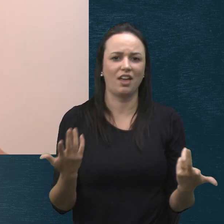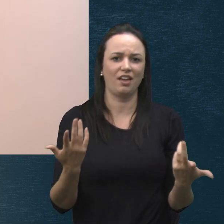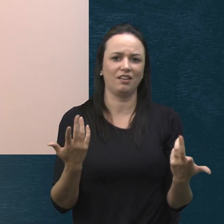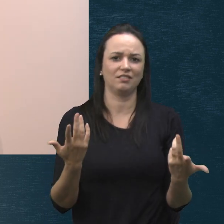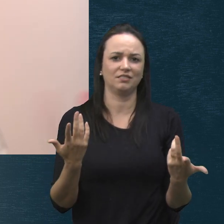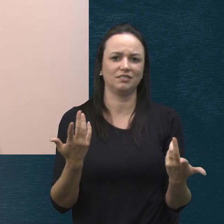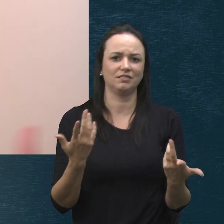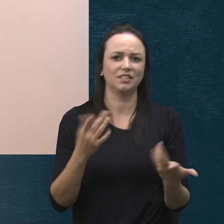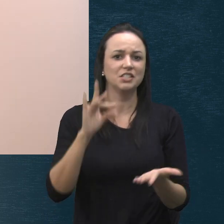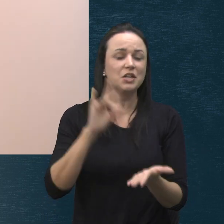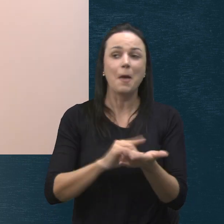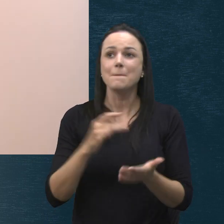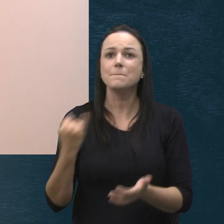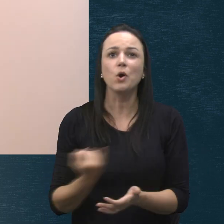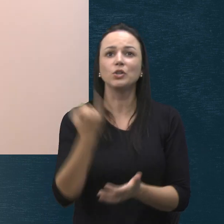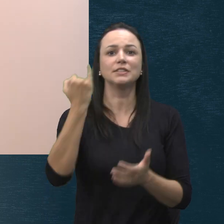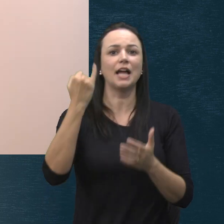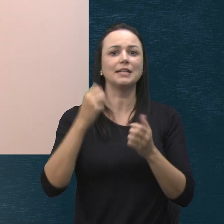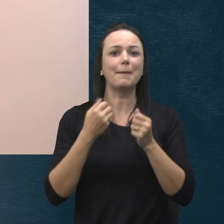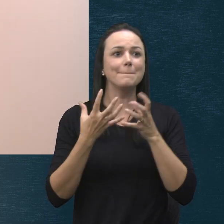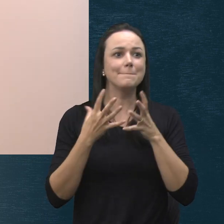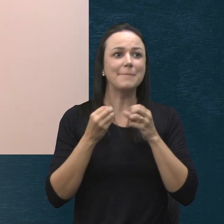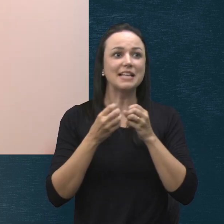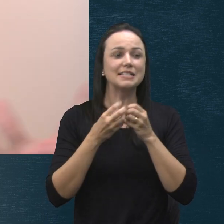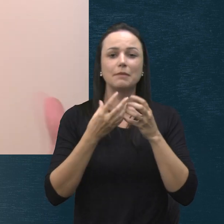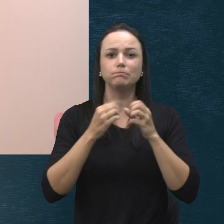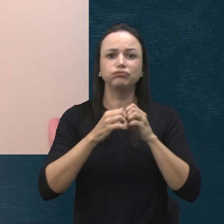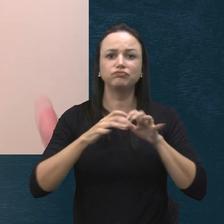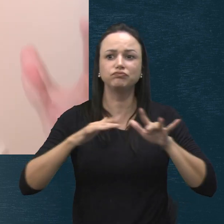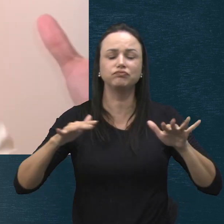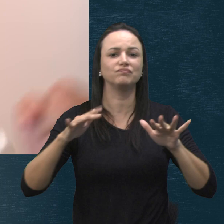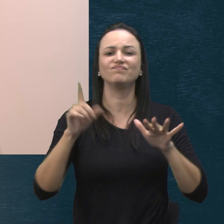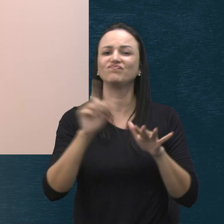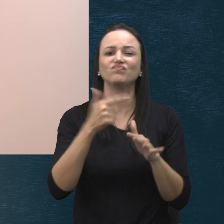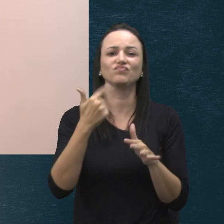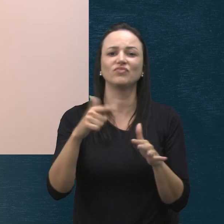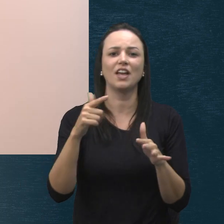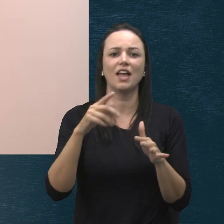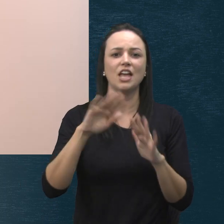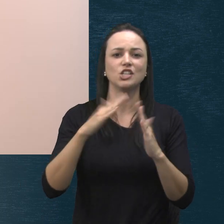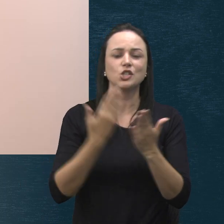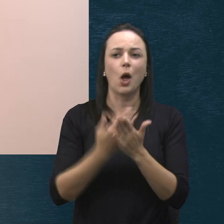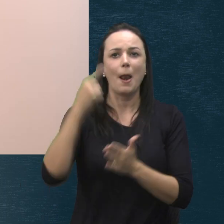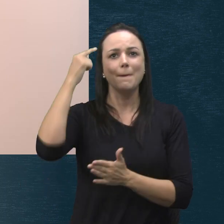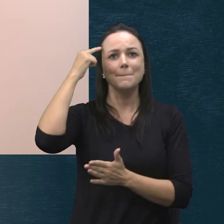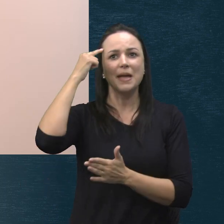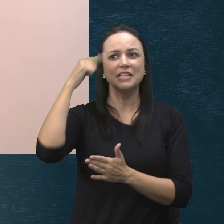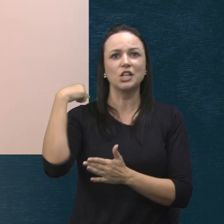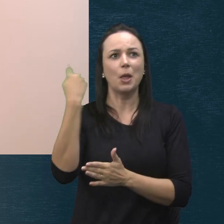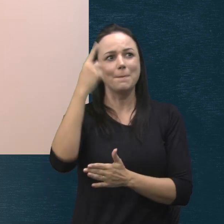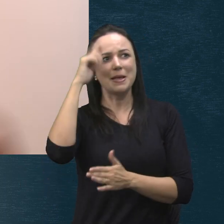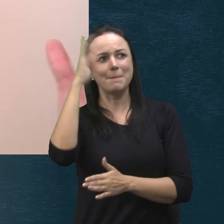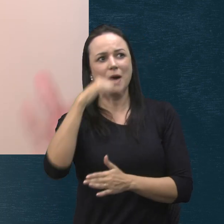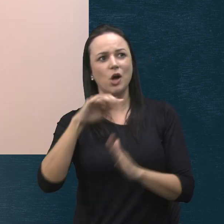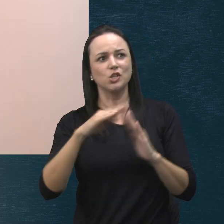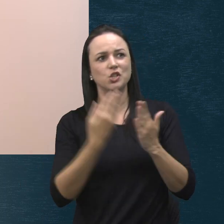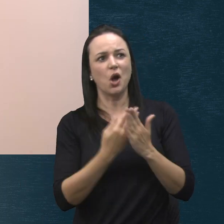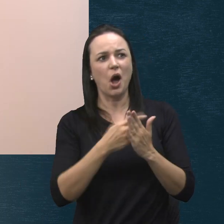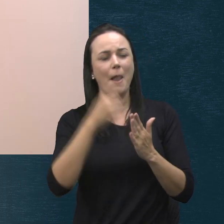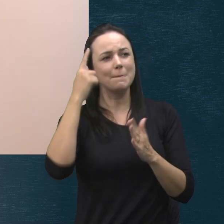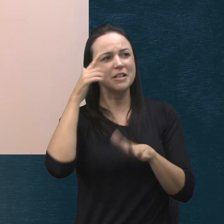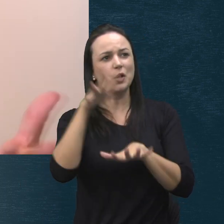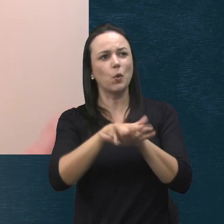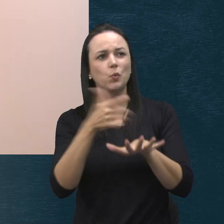realmente relevante, massivamente relevante, a ponto de uma escola dizer, caramba, a gente vai ficar mal falado, vamos dizer que a gente é ruim de inclusão, vamos